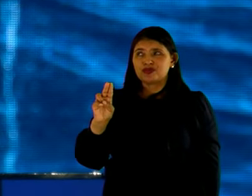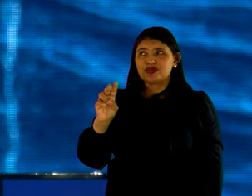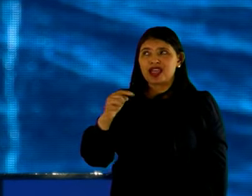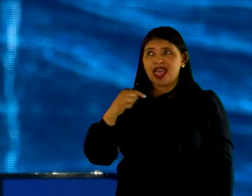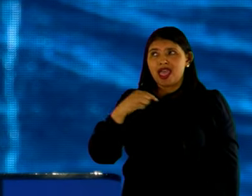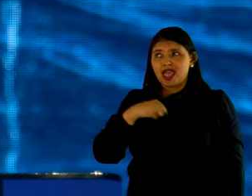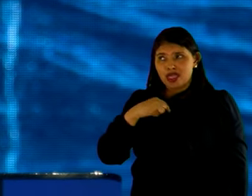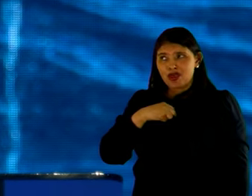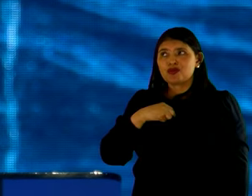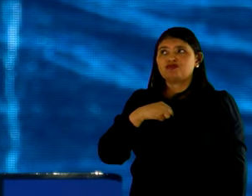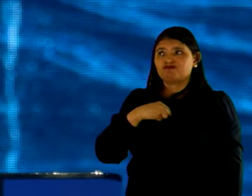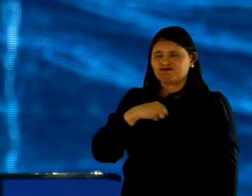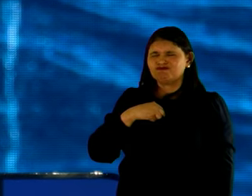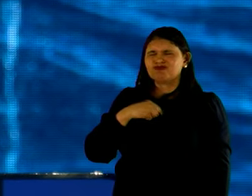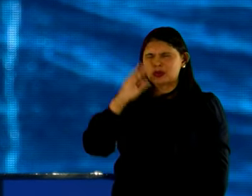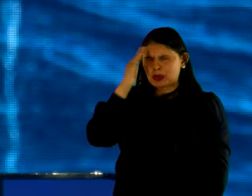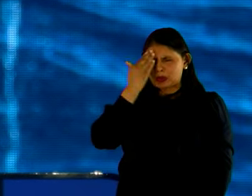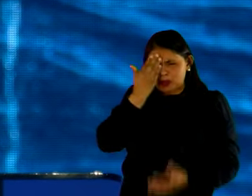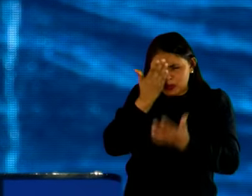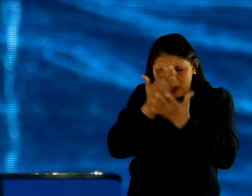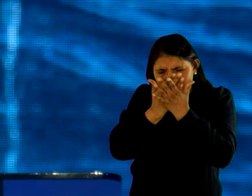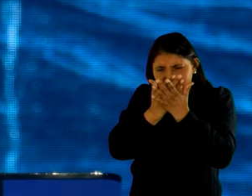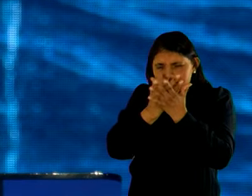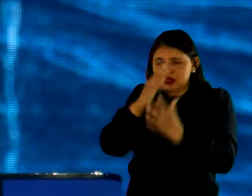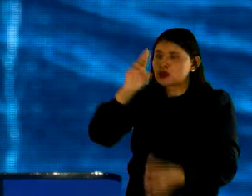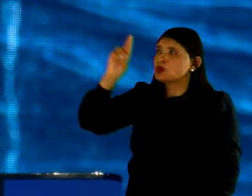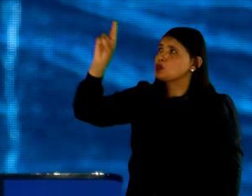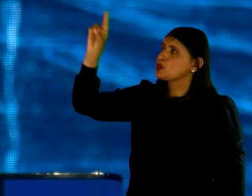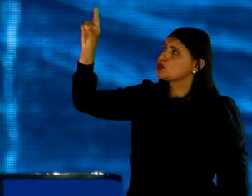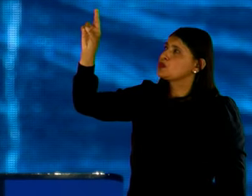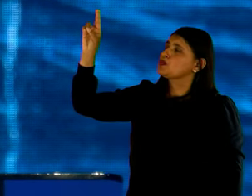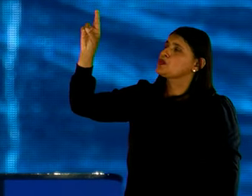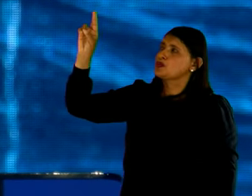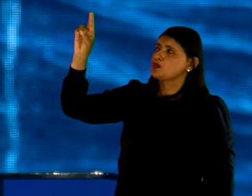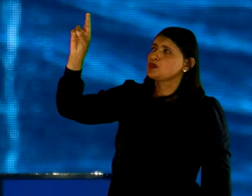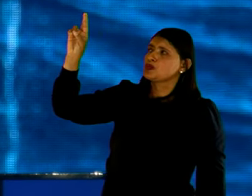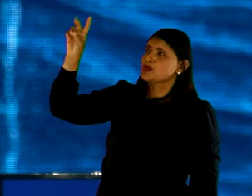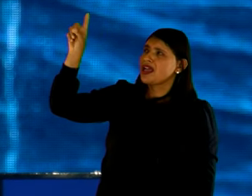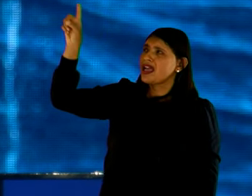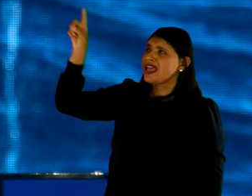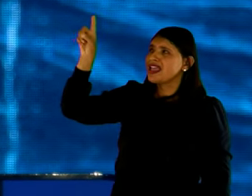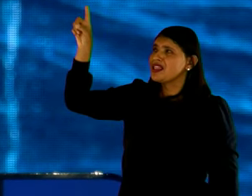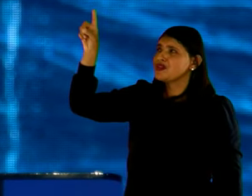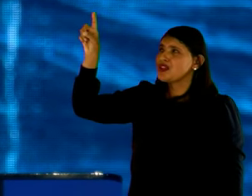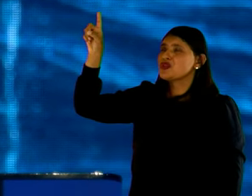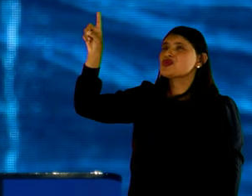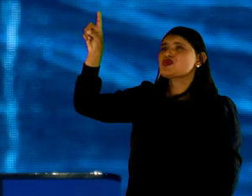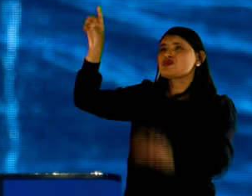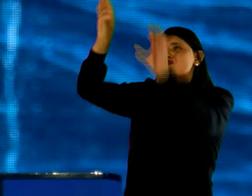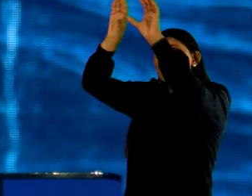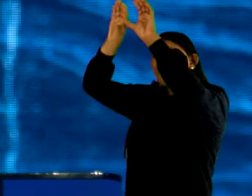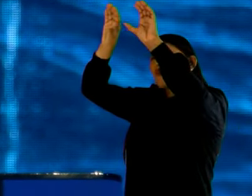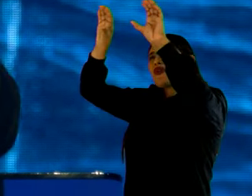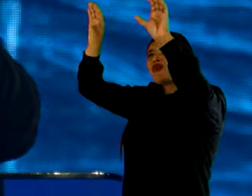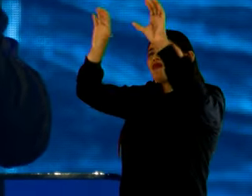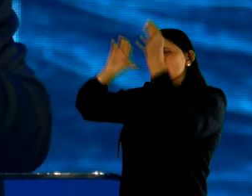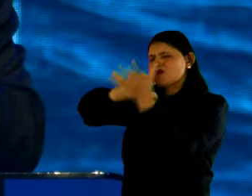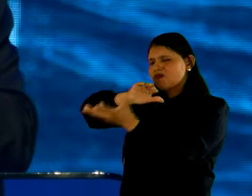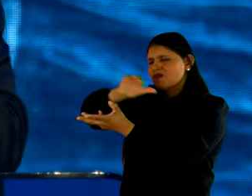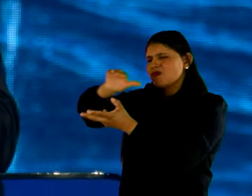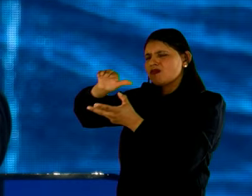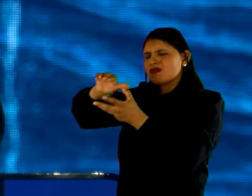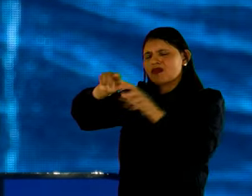não temesse, né? Eu temo ao Senhor, o Deus do céu, que fez o mar e a terra